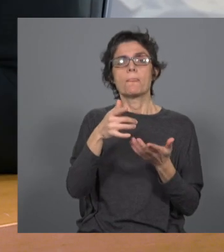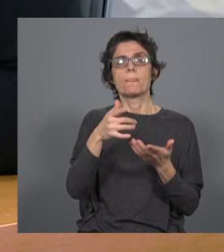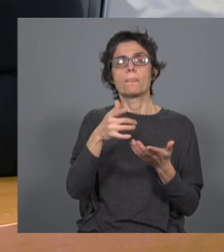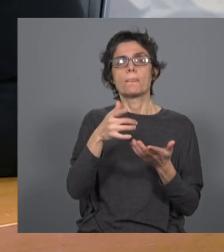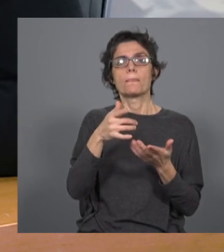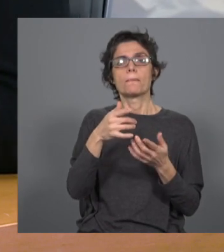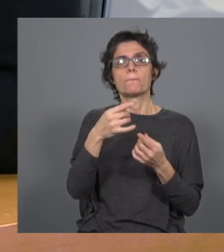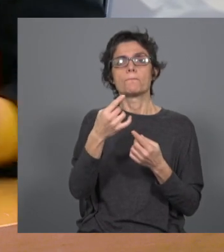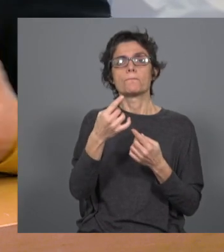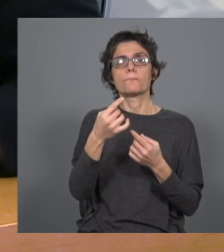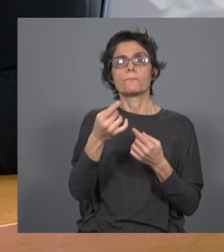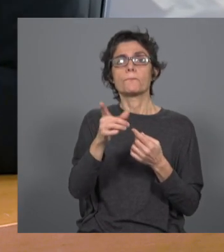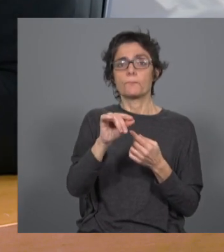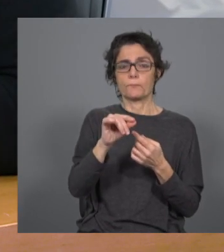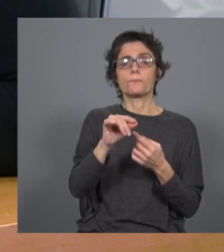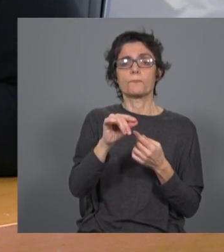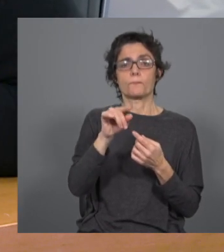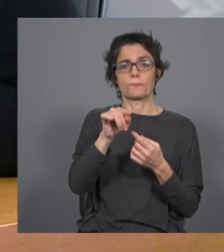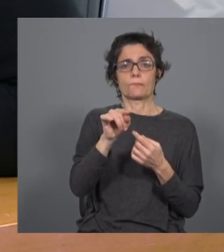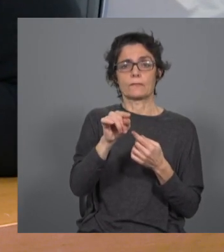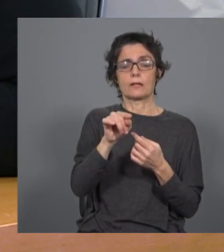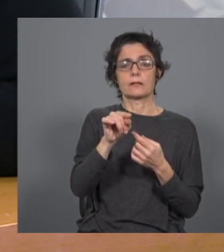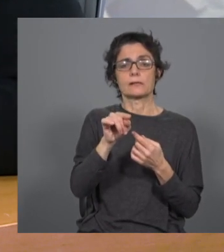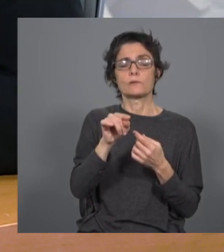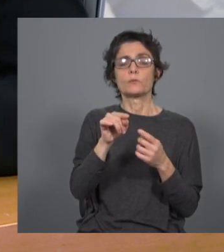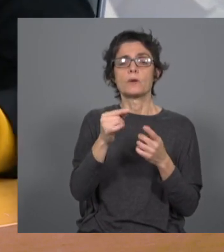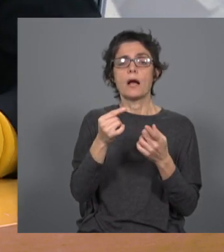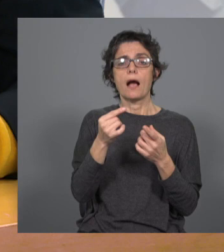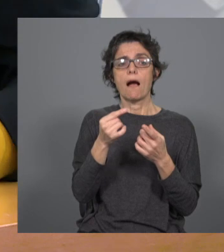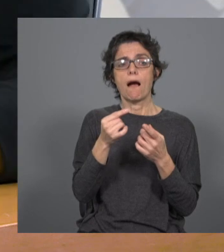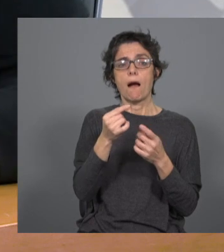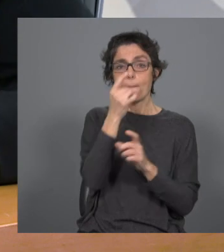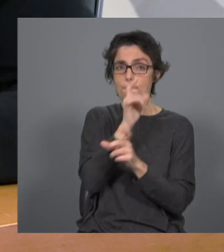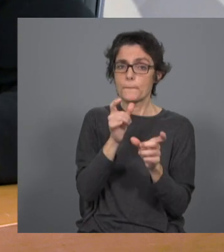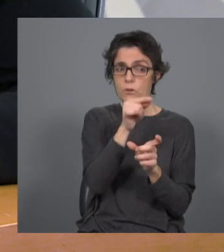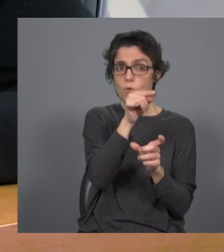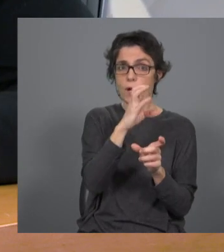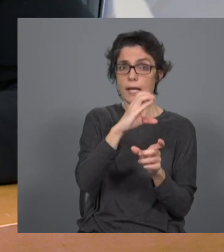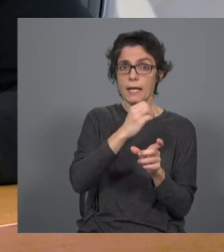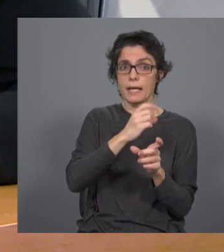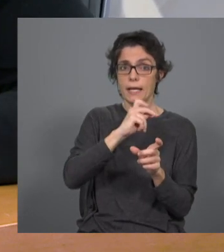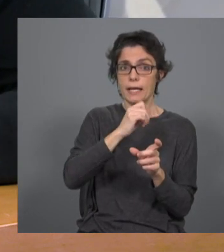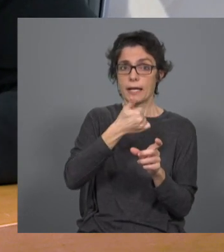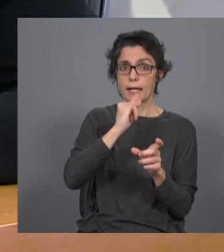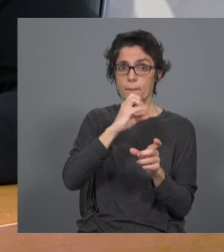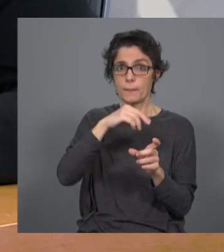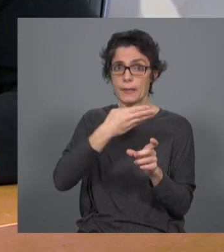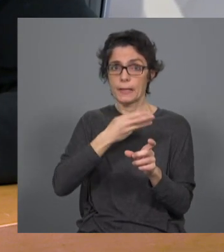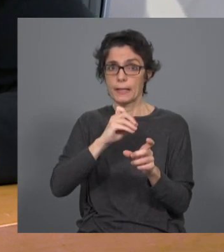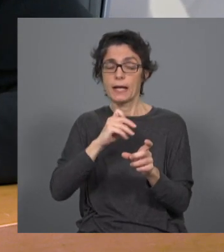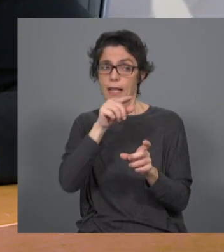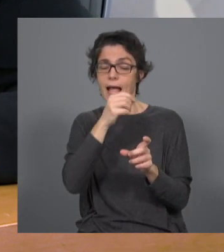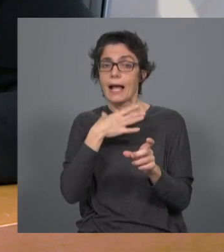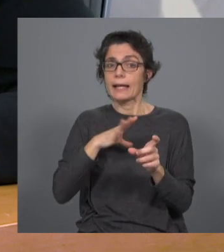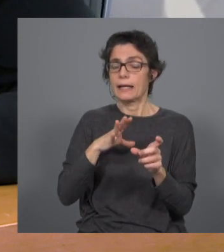a nível, portanto, pela Igreja, para viver o matrimónio cristão. E estas cooperadoras, de facto, têm esta preparação, têm ali um